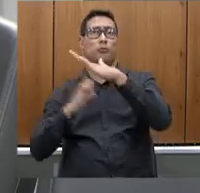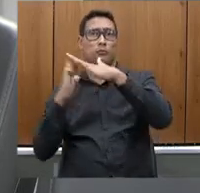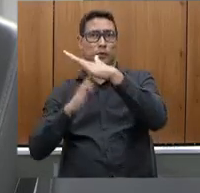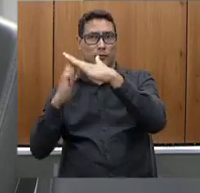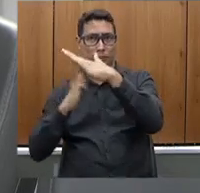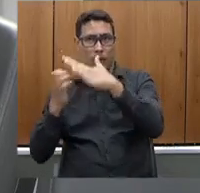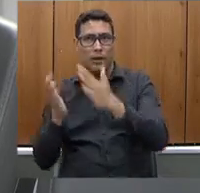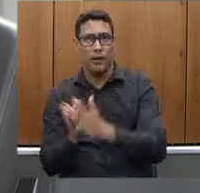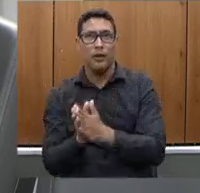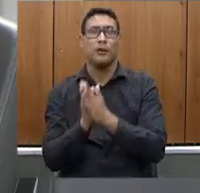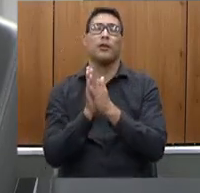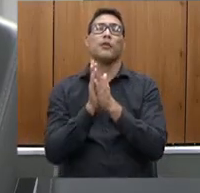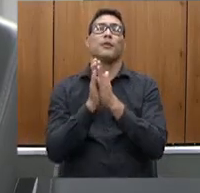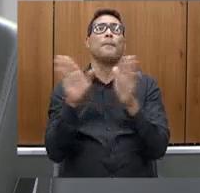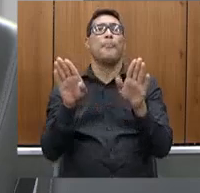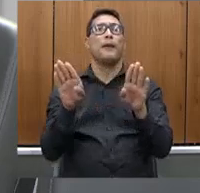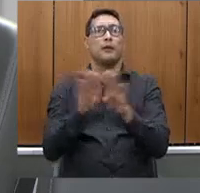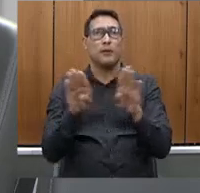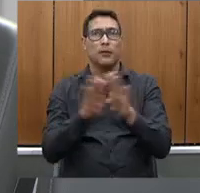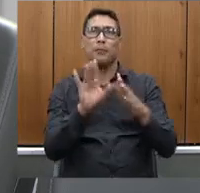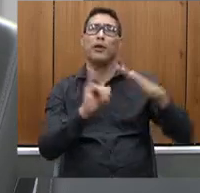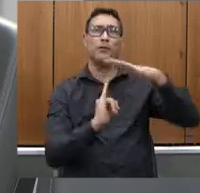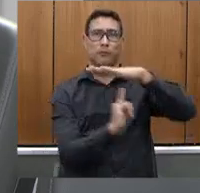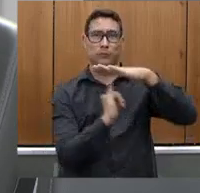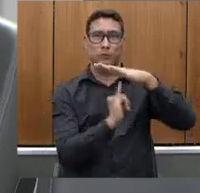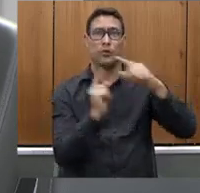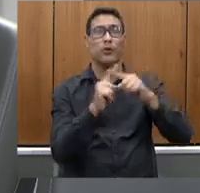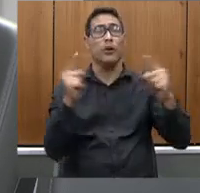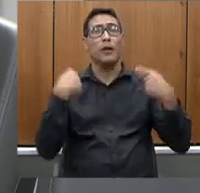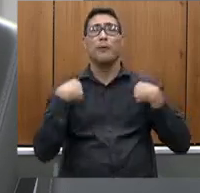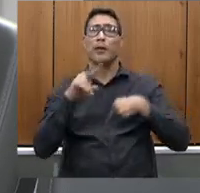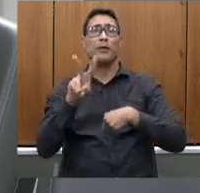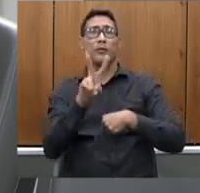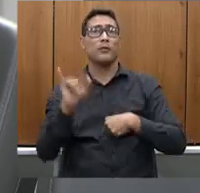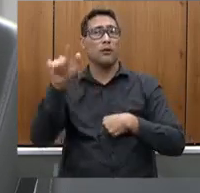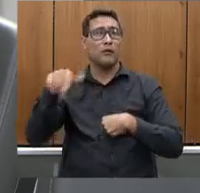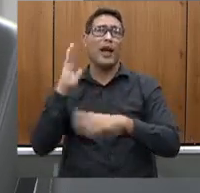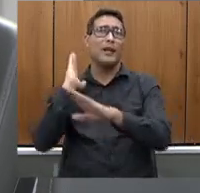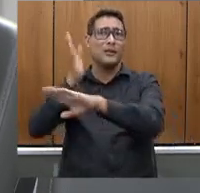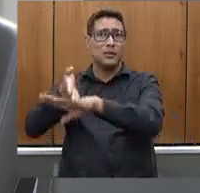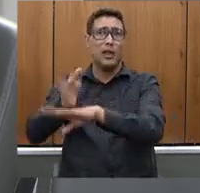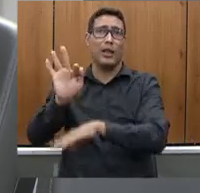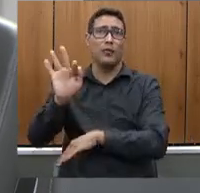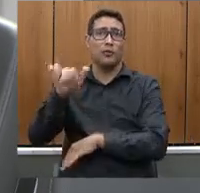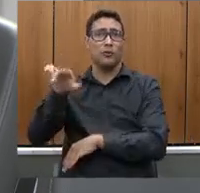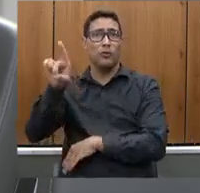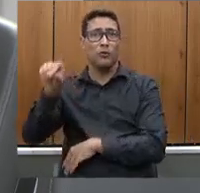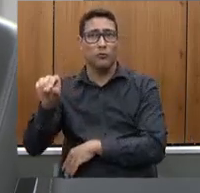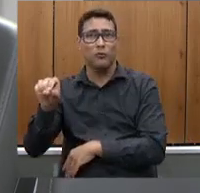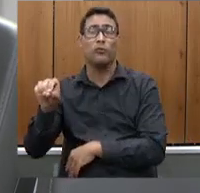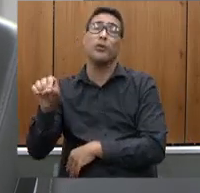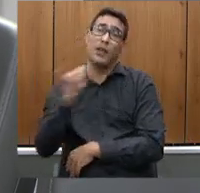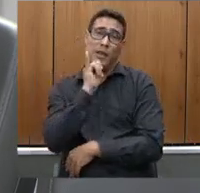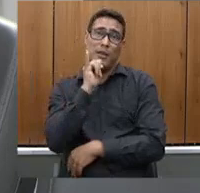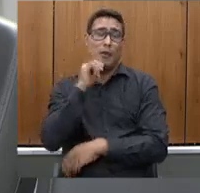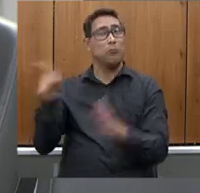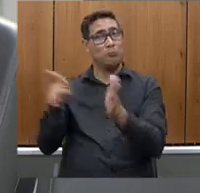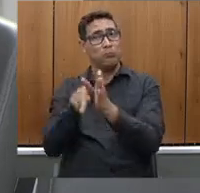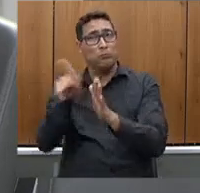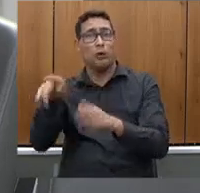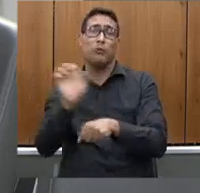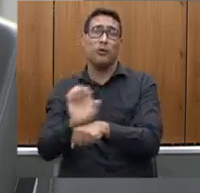parcerias com as instituição e não indo direto nos fundos do próprio Estado profundo da mineração